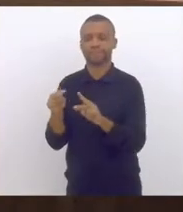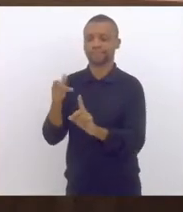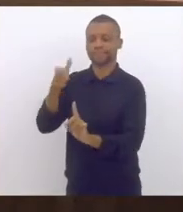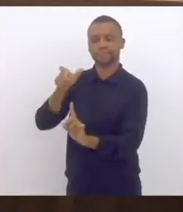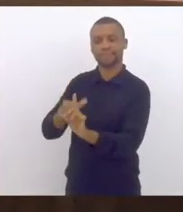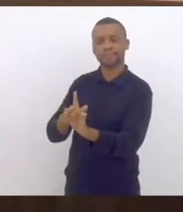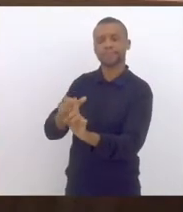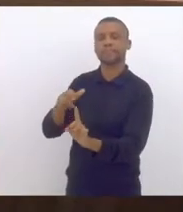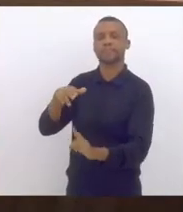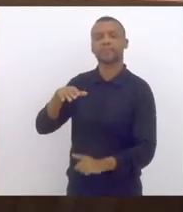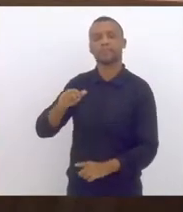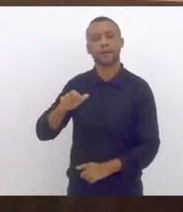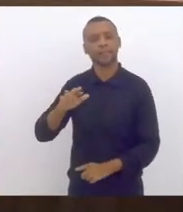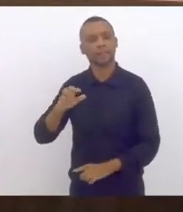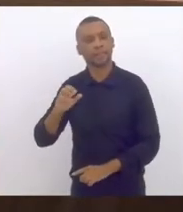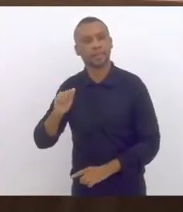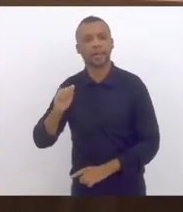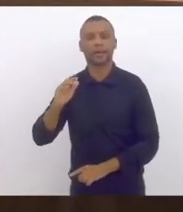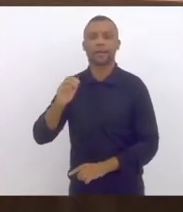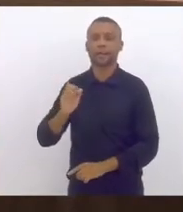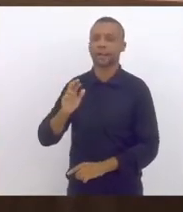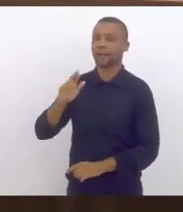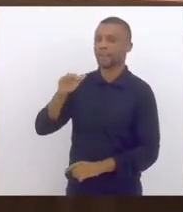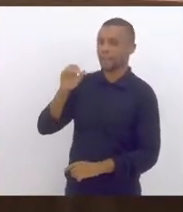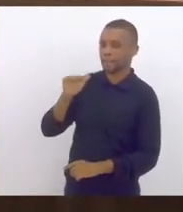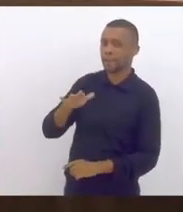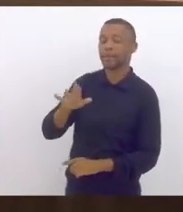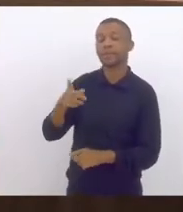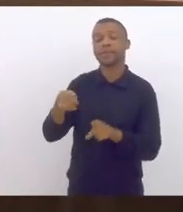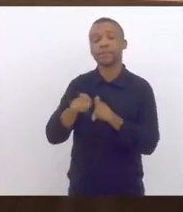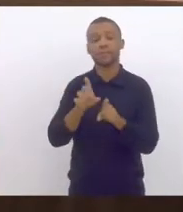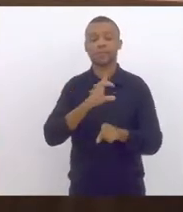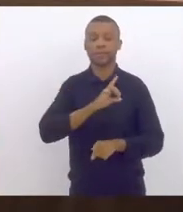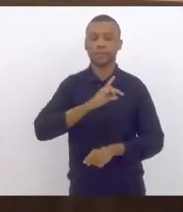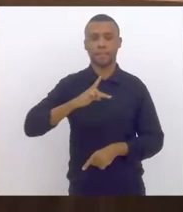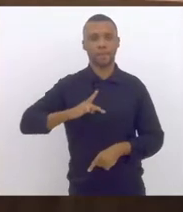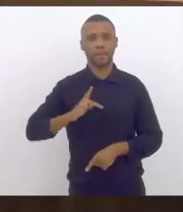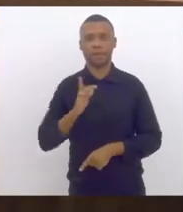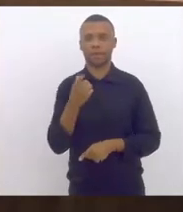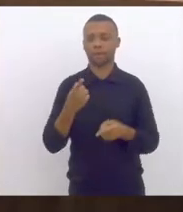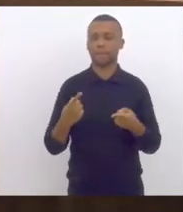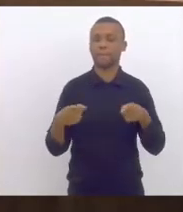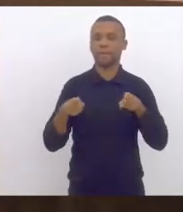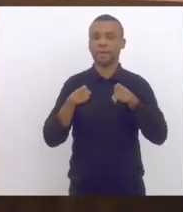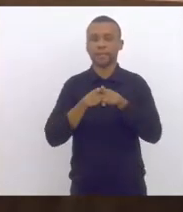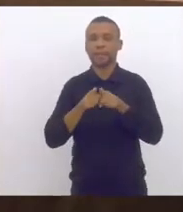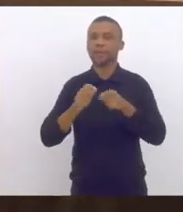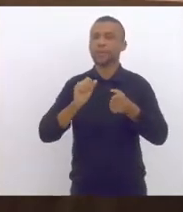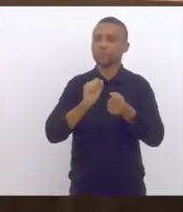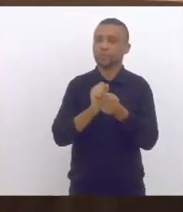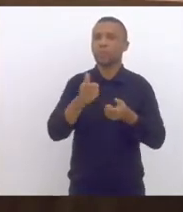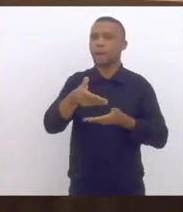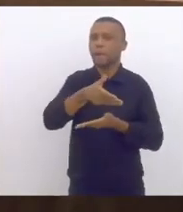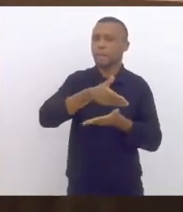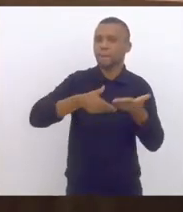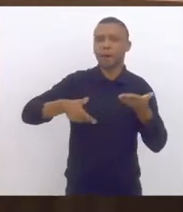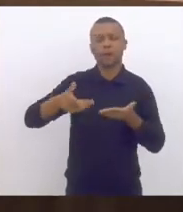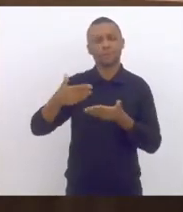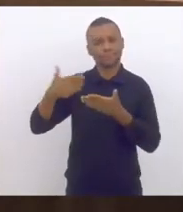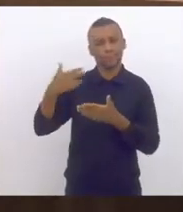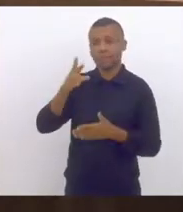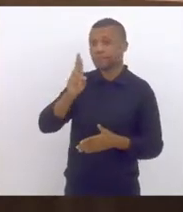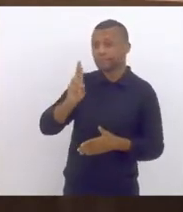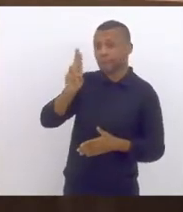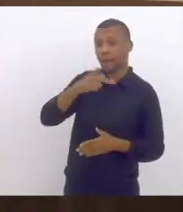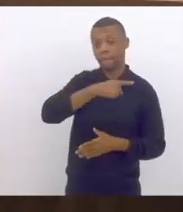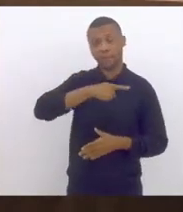Maria Carmen de Sá, mas também da própria Defensoria Pública, que tem sido parceira atuante. Quando eu presidi a Comissão de Defesa